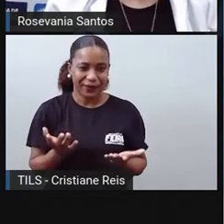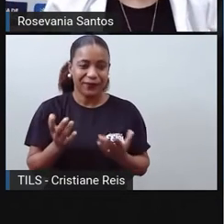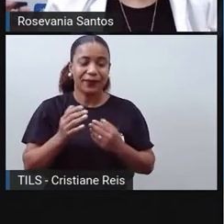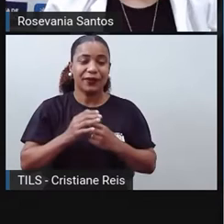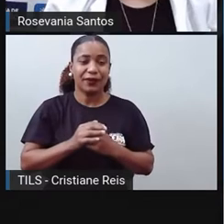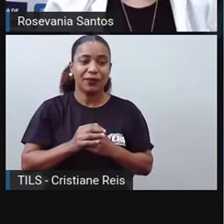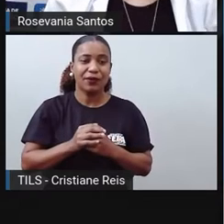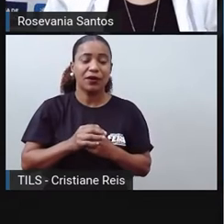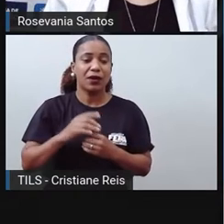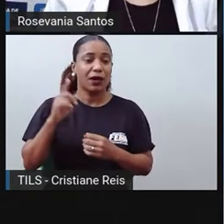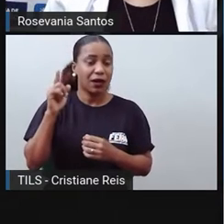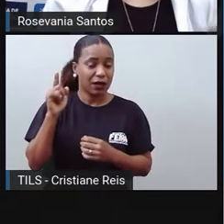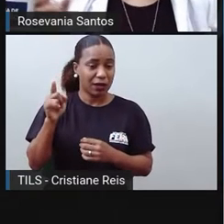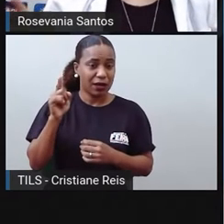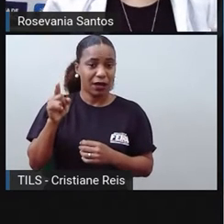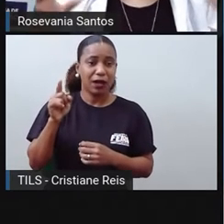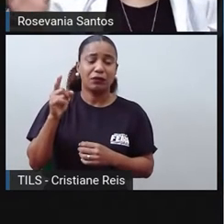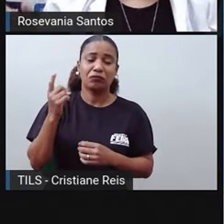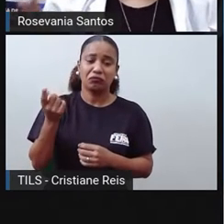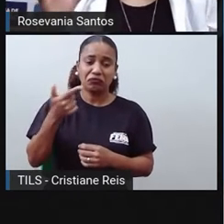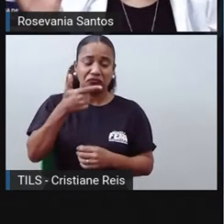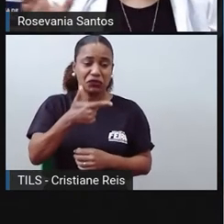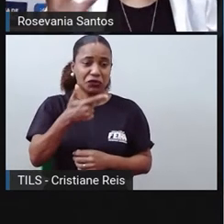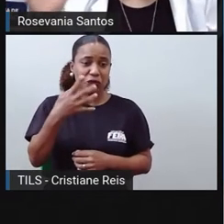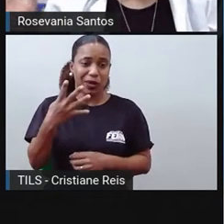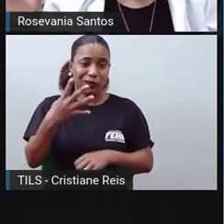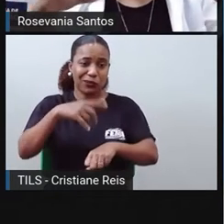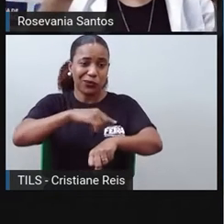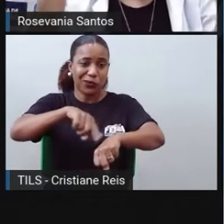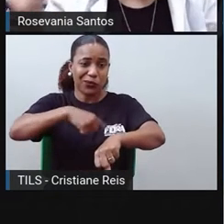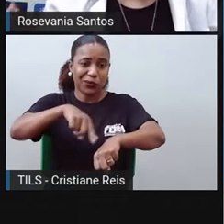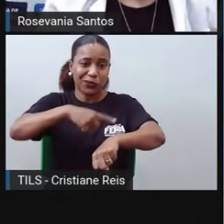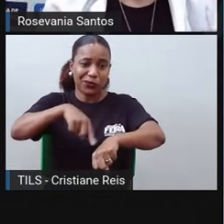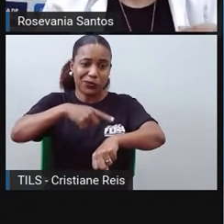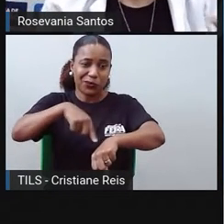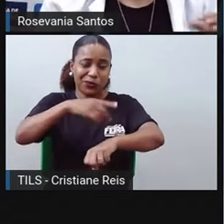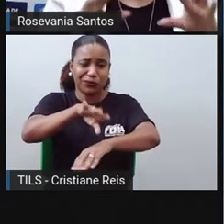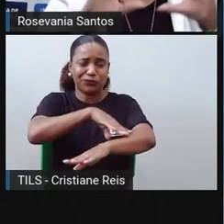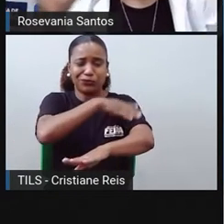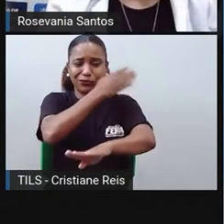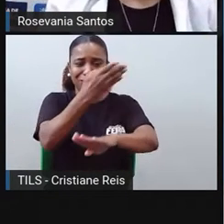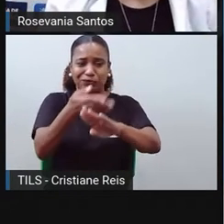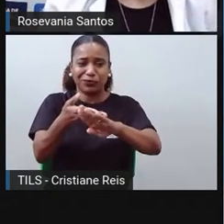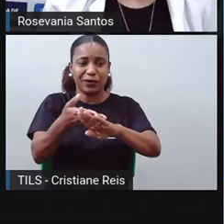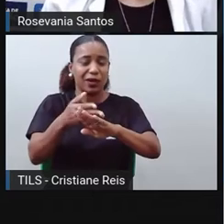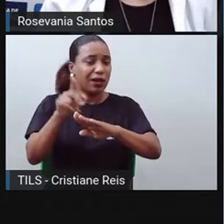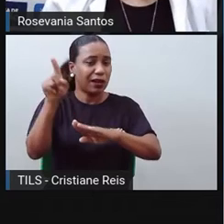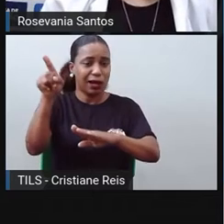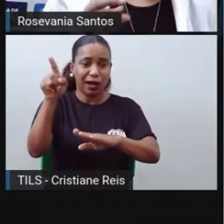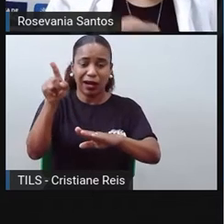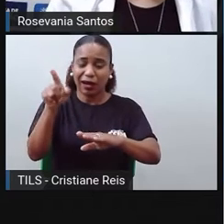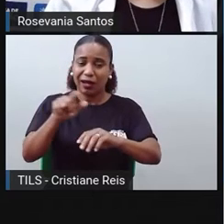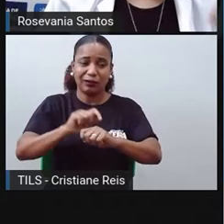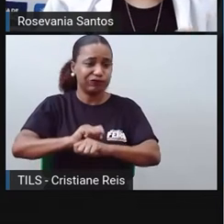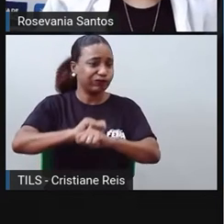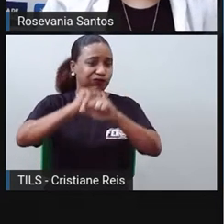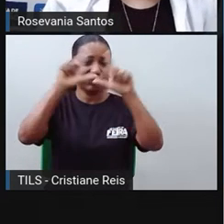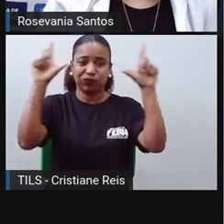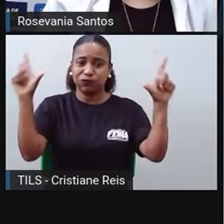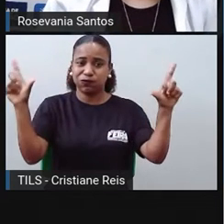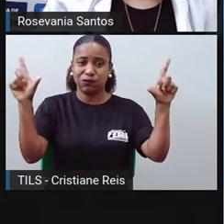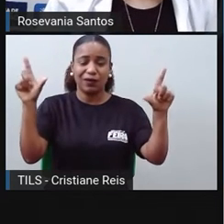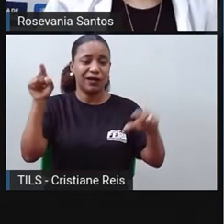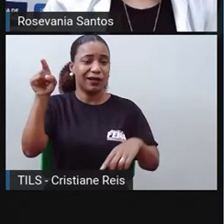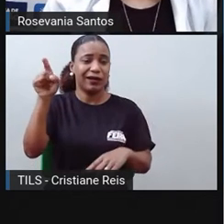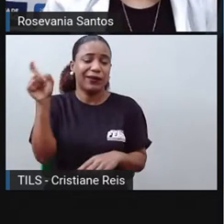é que significa isso? 24 horas de insolação ali, de dia, de claridade. Então, há um derretimento,